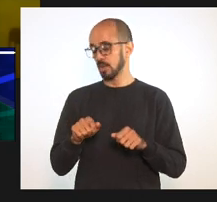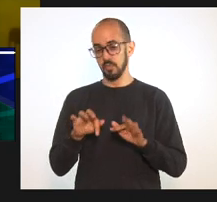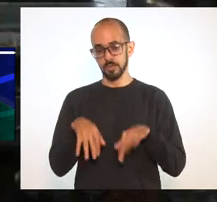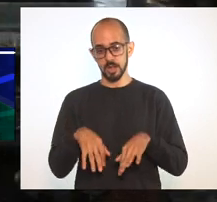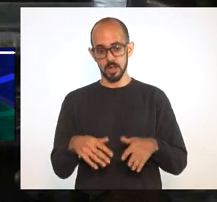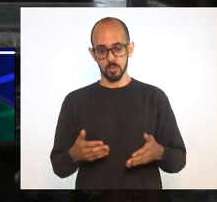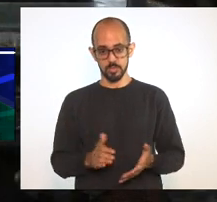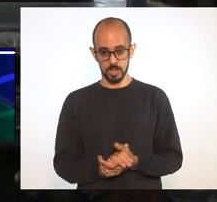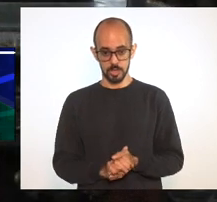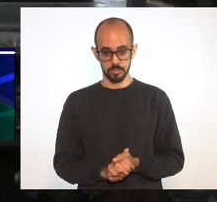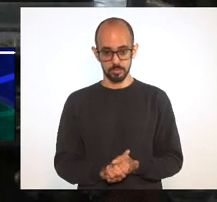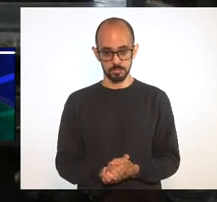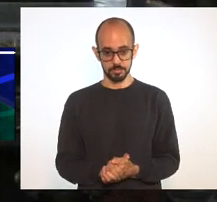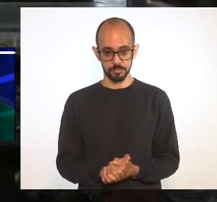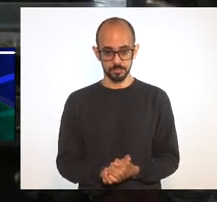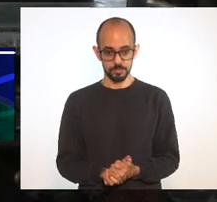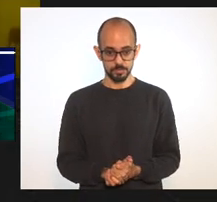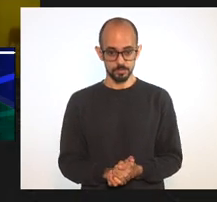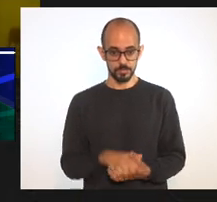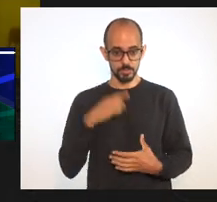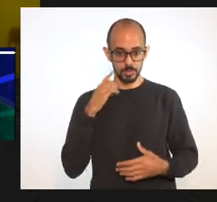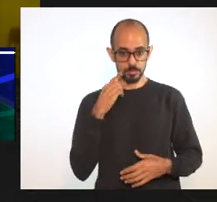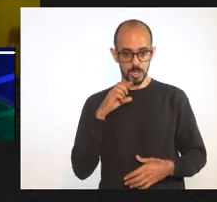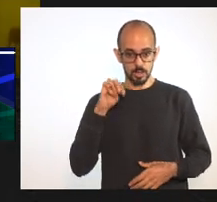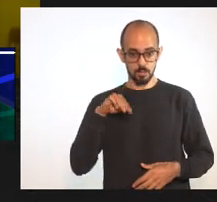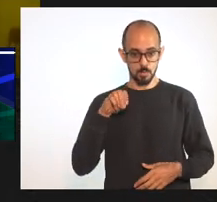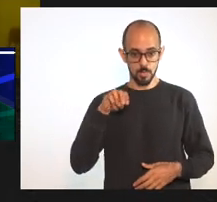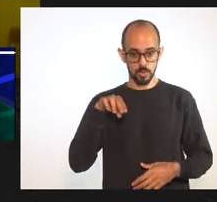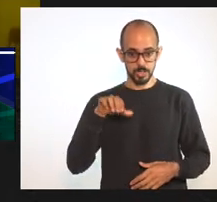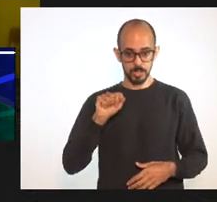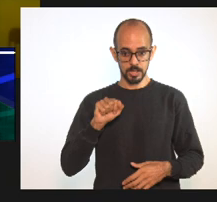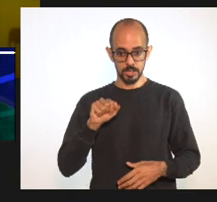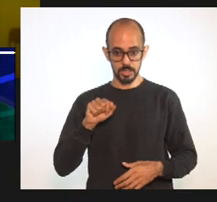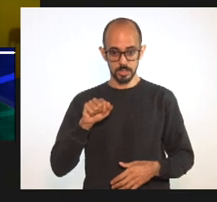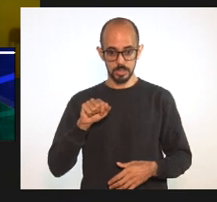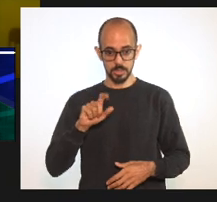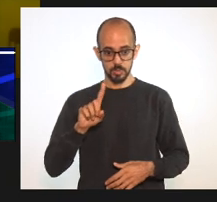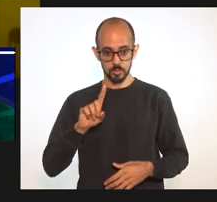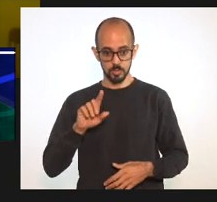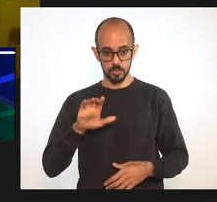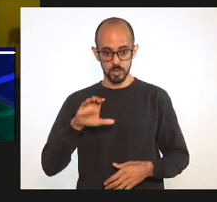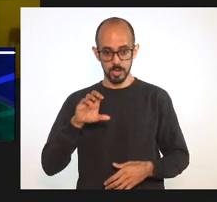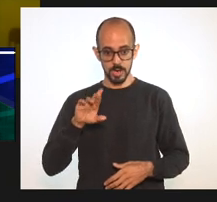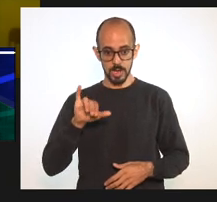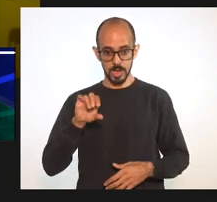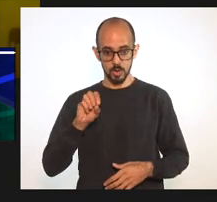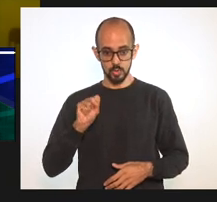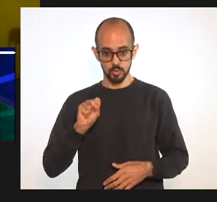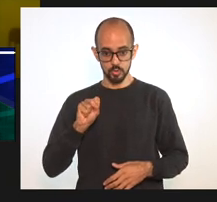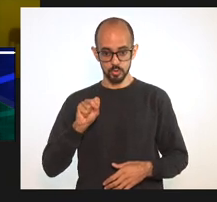Mônica, vou passar então a palavra ao deputado Carlos Mink. Por